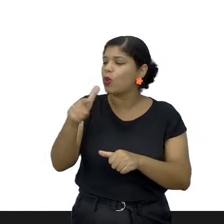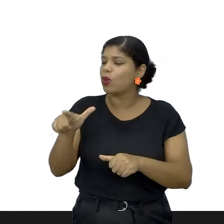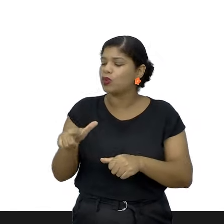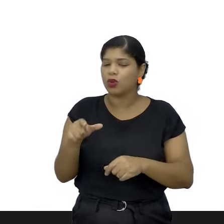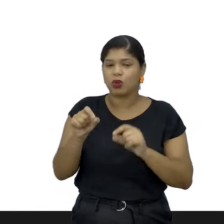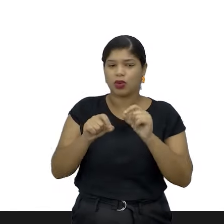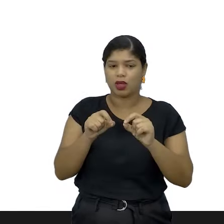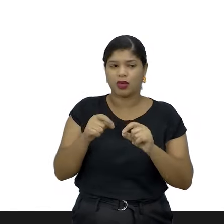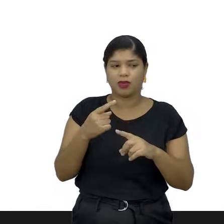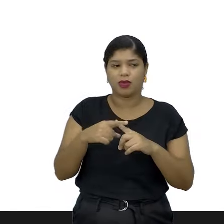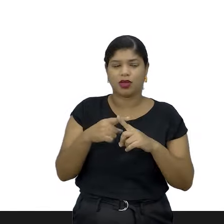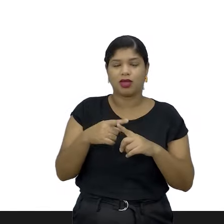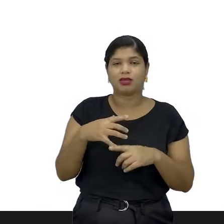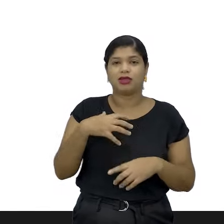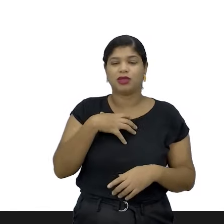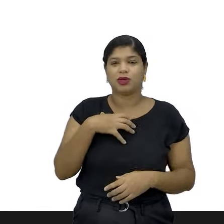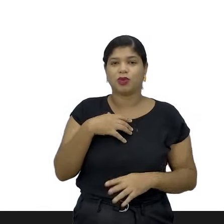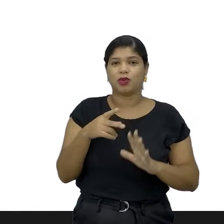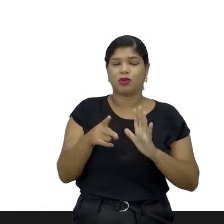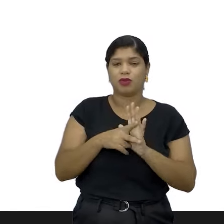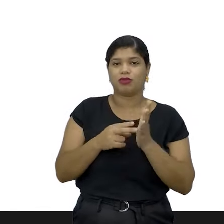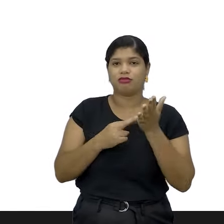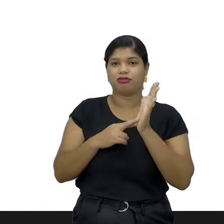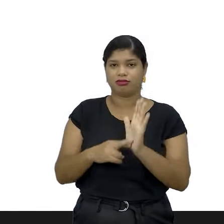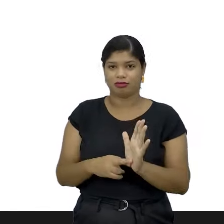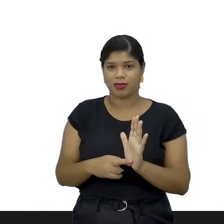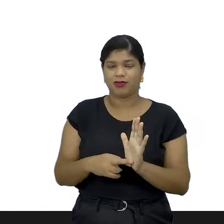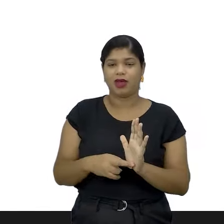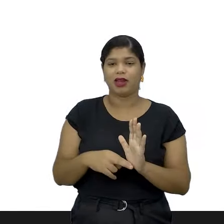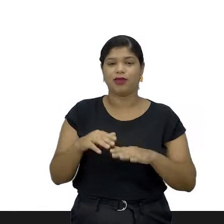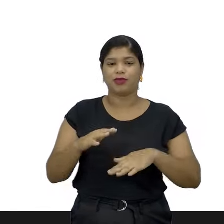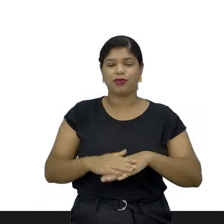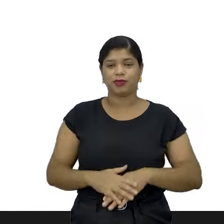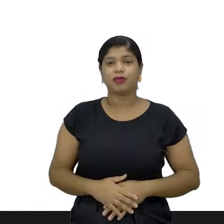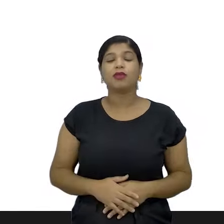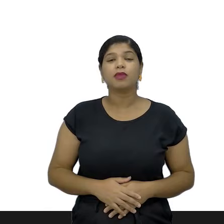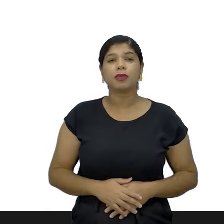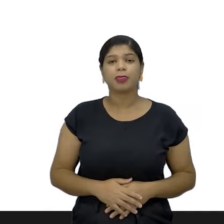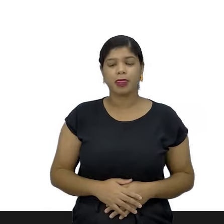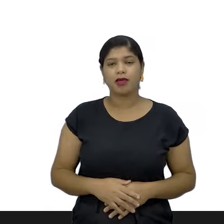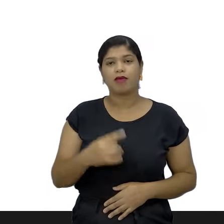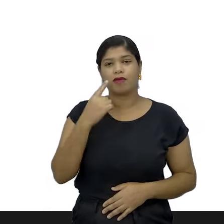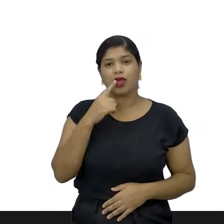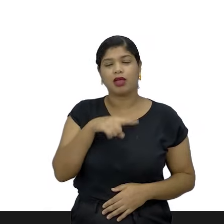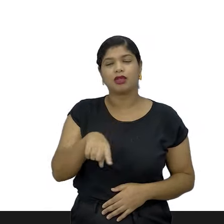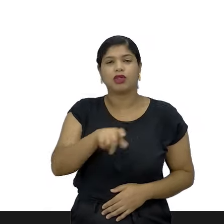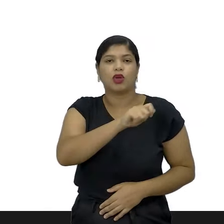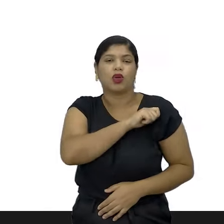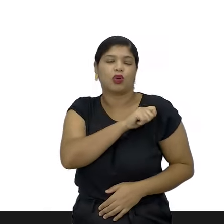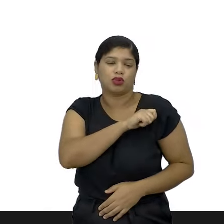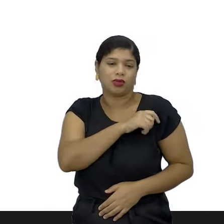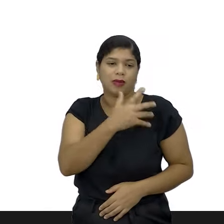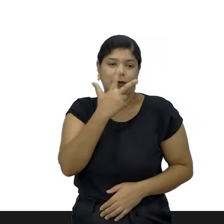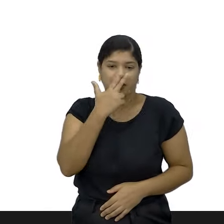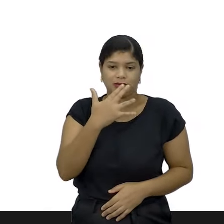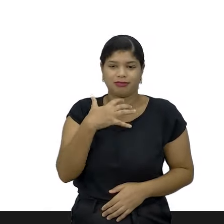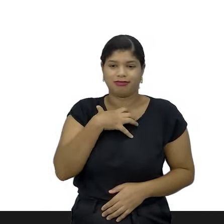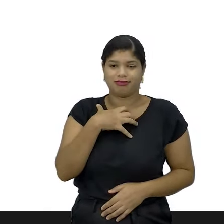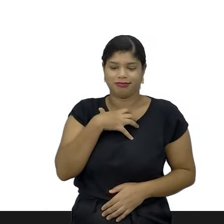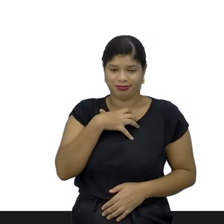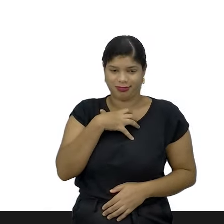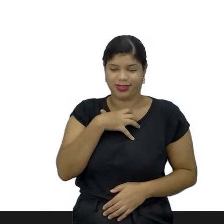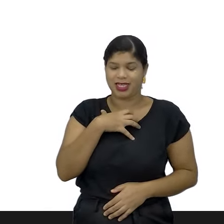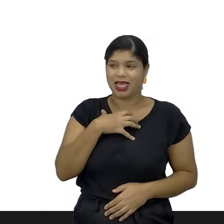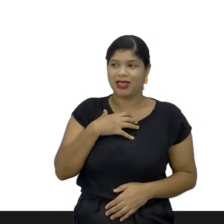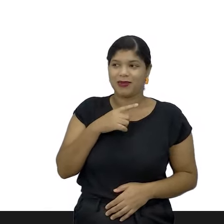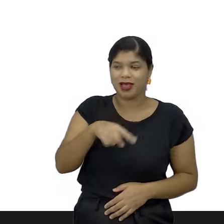né? Para representar, eu preciso olhar para isso, né? Pensar no que os estudantes estão demonstrando para poder